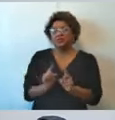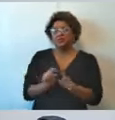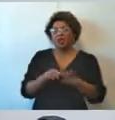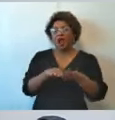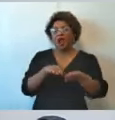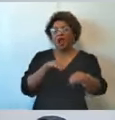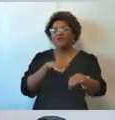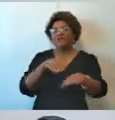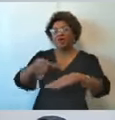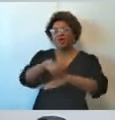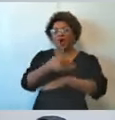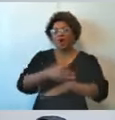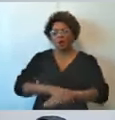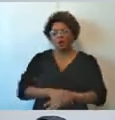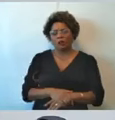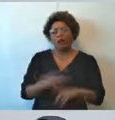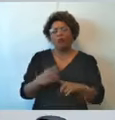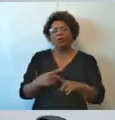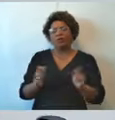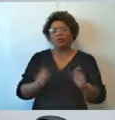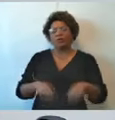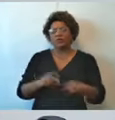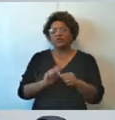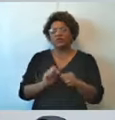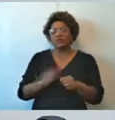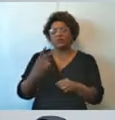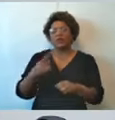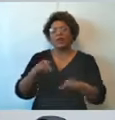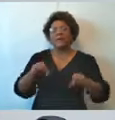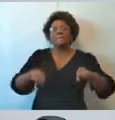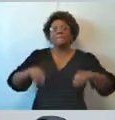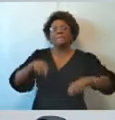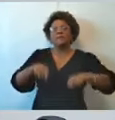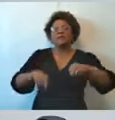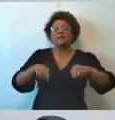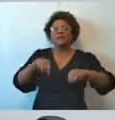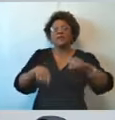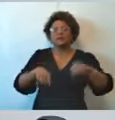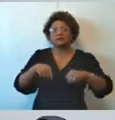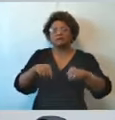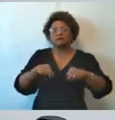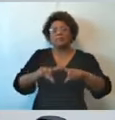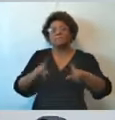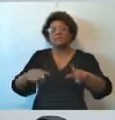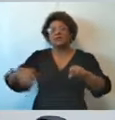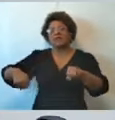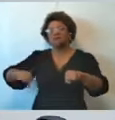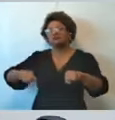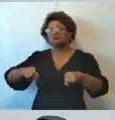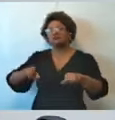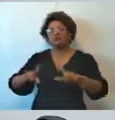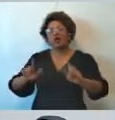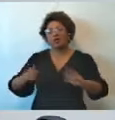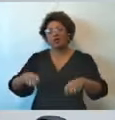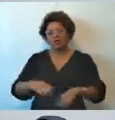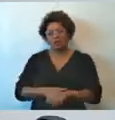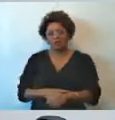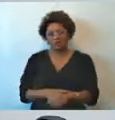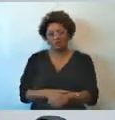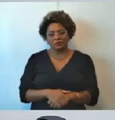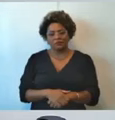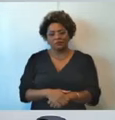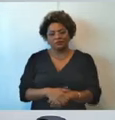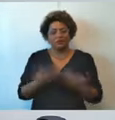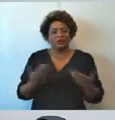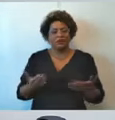para motofaixa não tem? Então, desculpa de eu falar, mas eu acho que eu discordo nesse ponto, de falar que não tem espaço, que vai ter que tirar